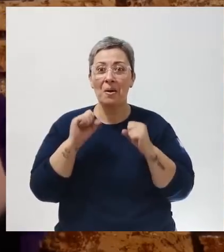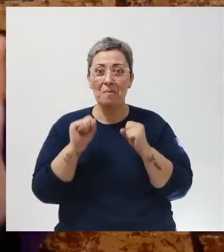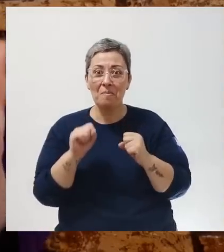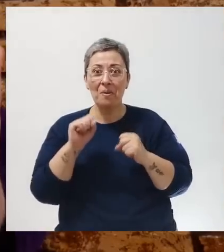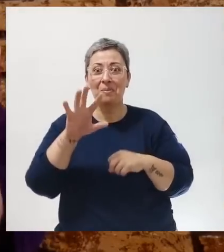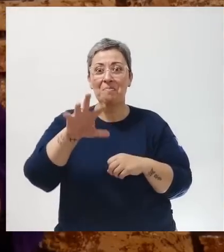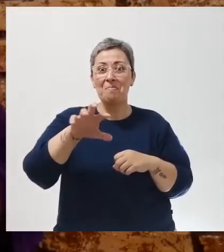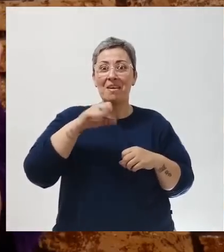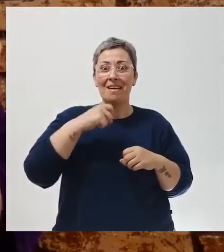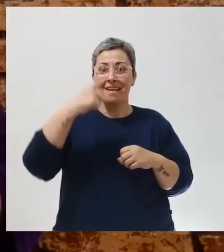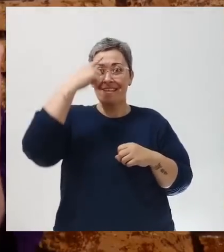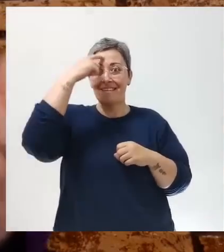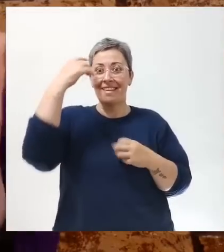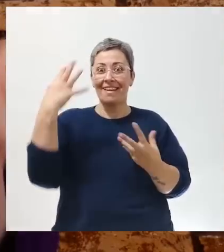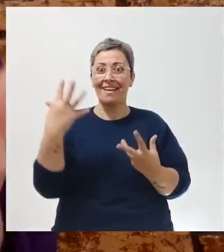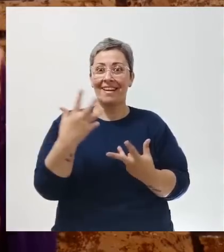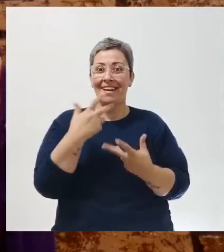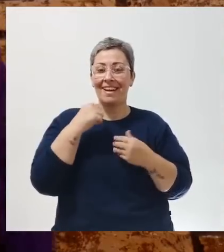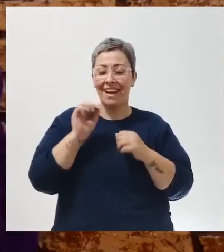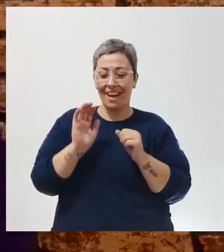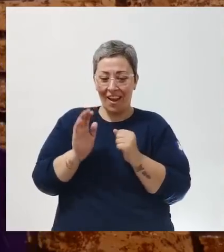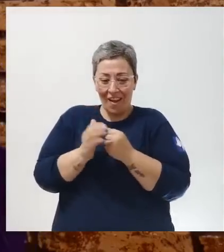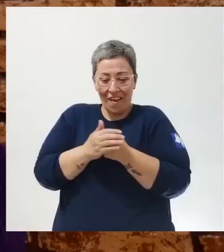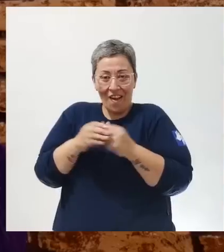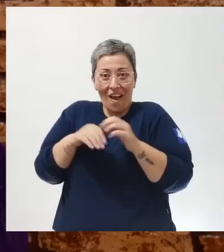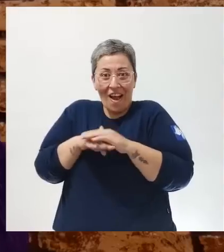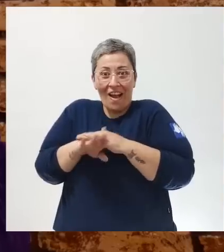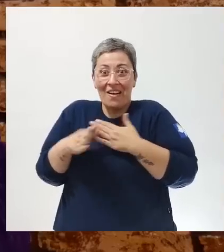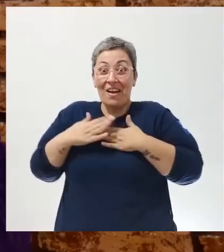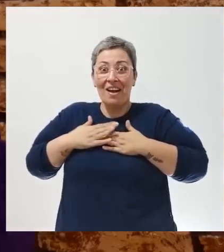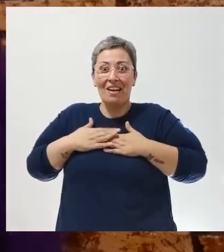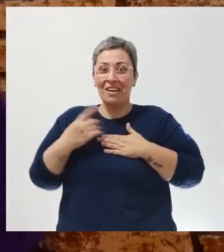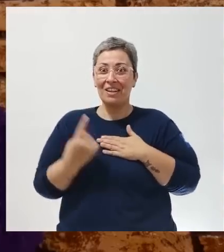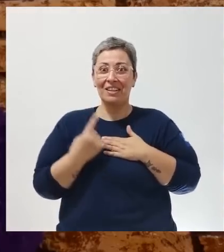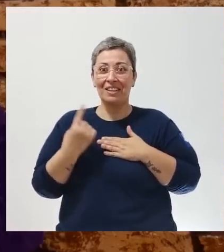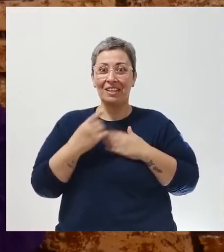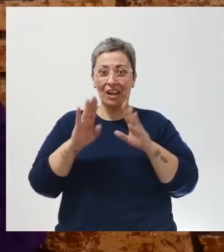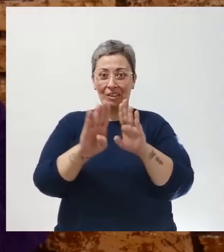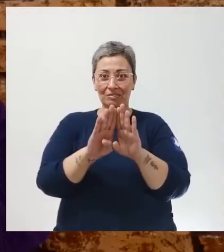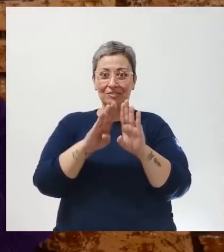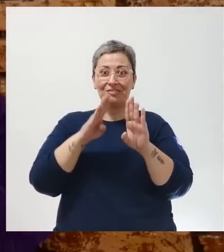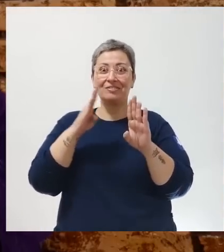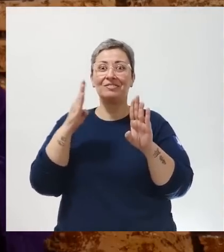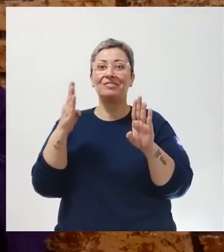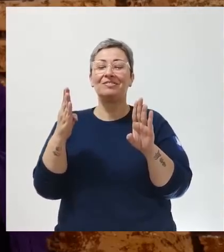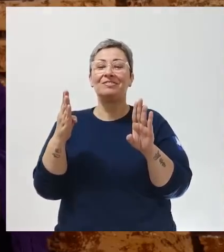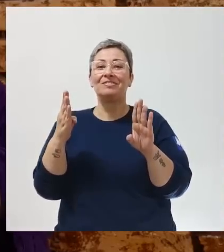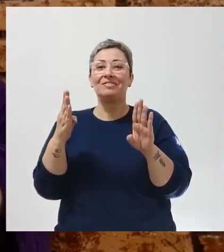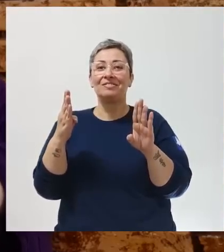Agora posso buscar minha linda ideia e guardá-la só para mim. Abriu a porta.